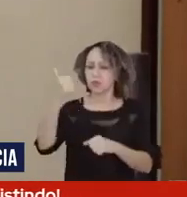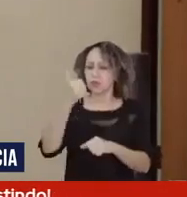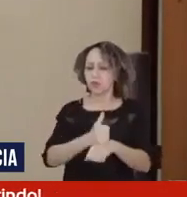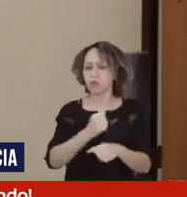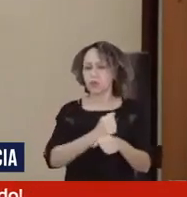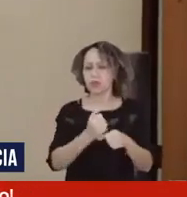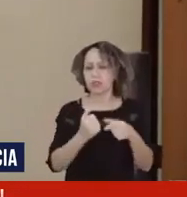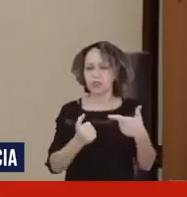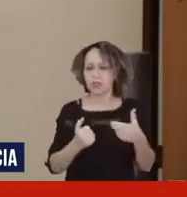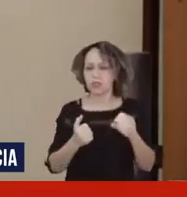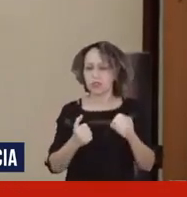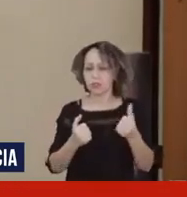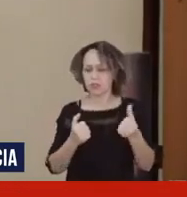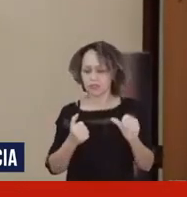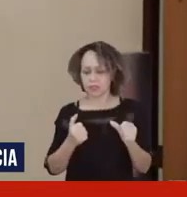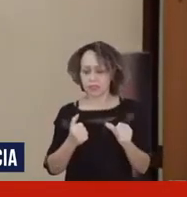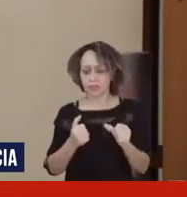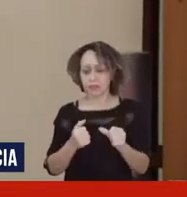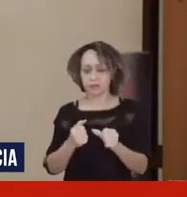Petrobras deixando de ser operadora única,